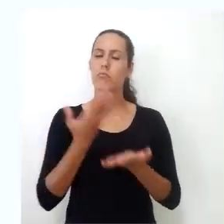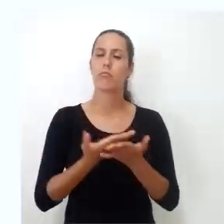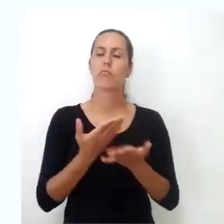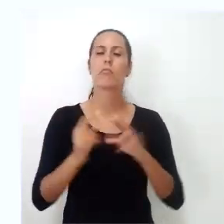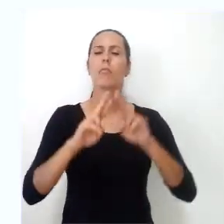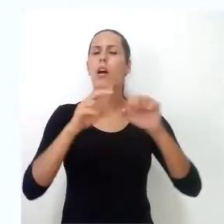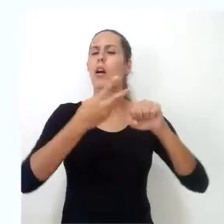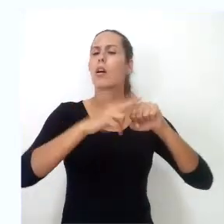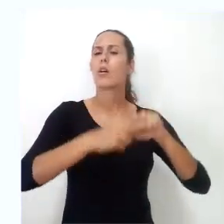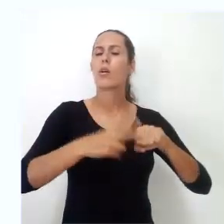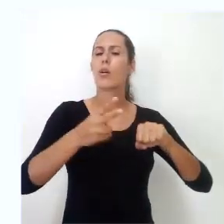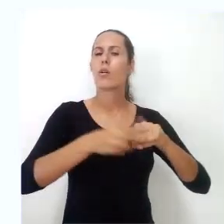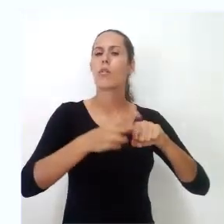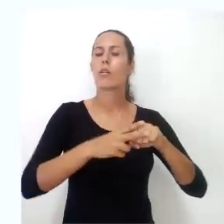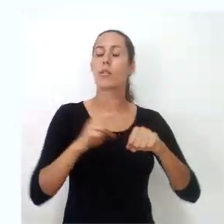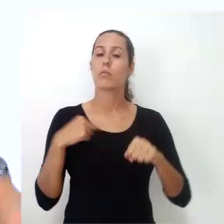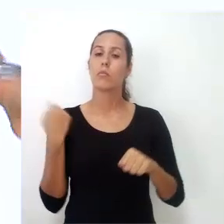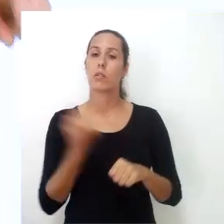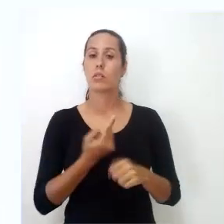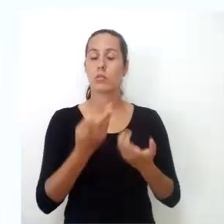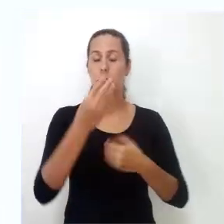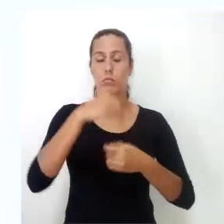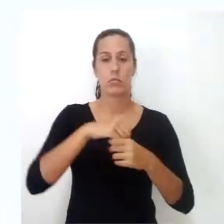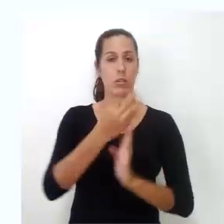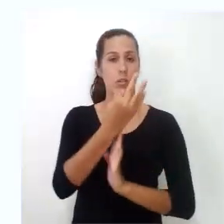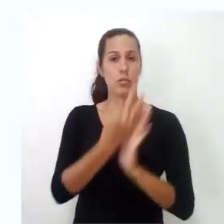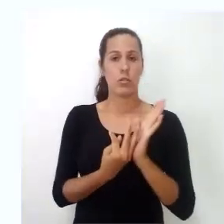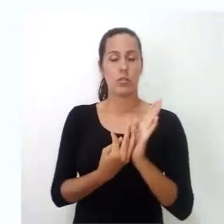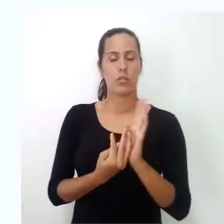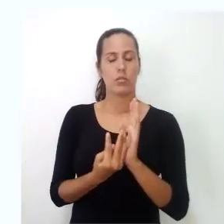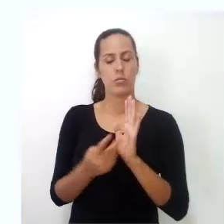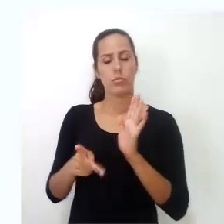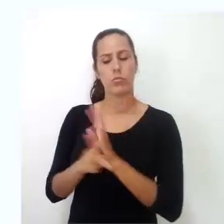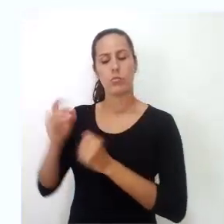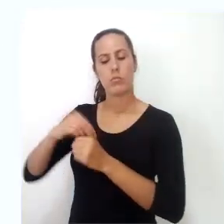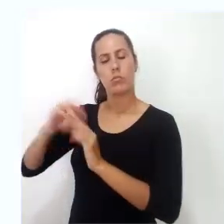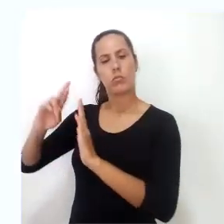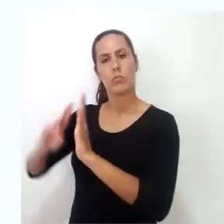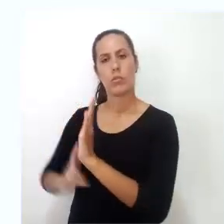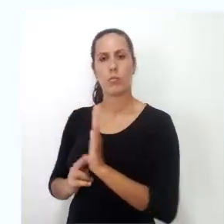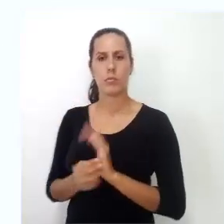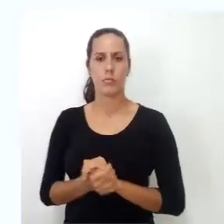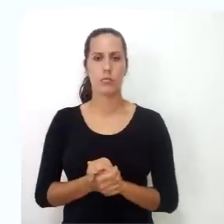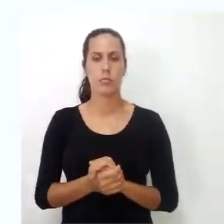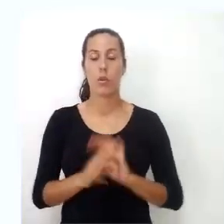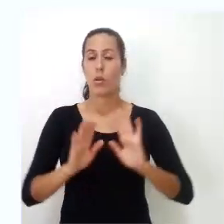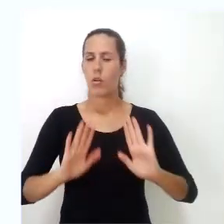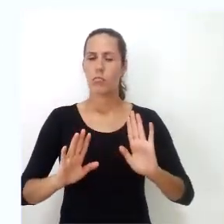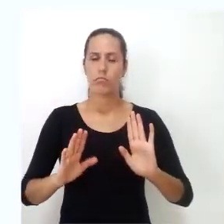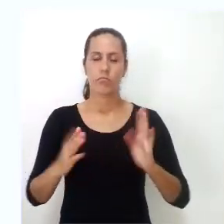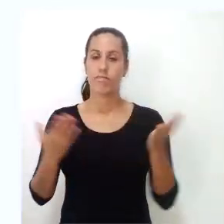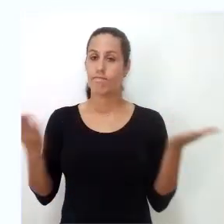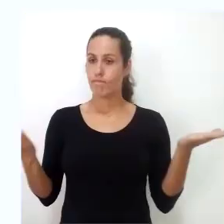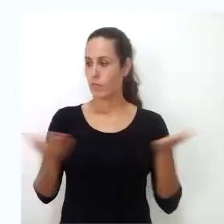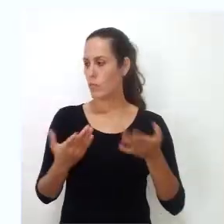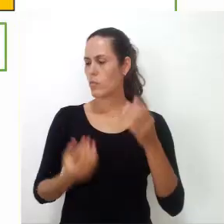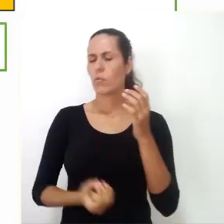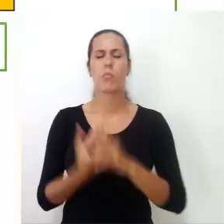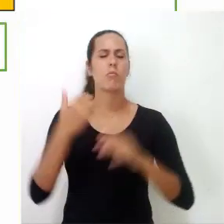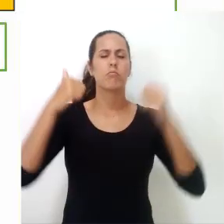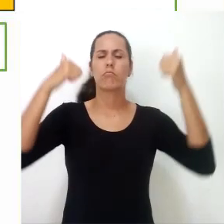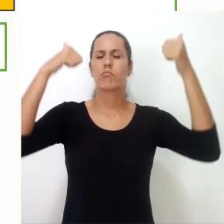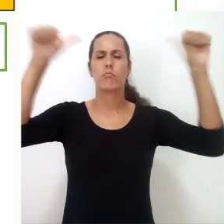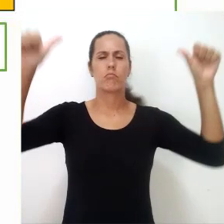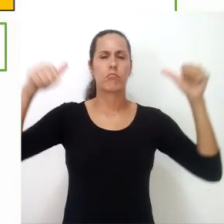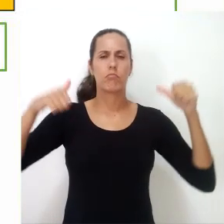os verbos no imperativo para trabalhar textos normativos. Vamos fazer o seguinte, vamos